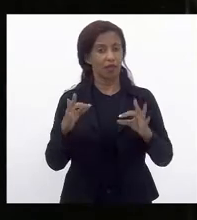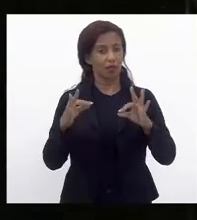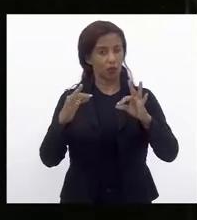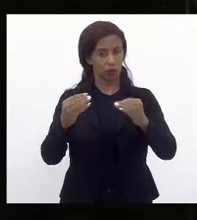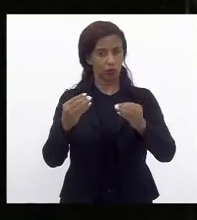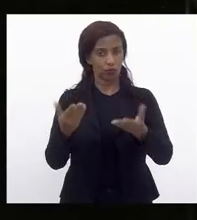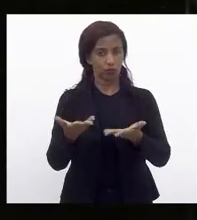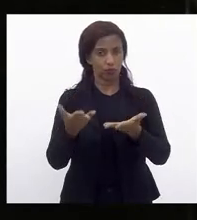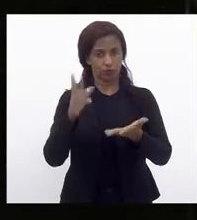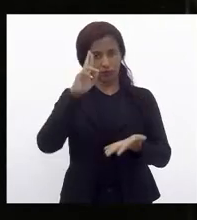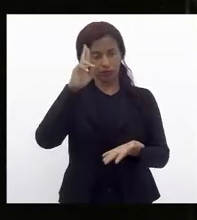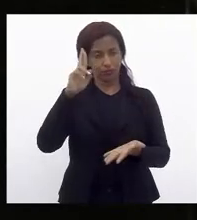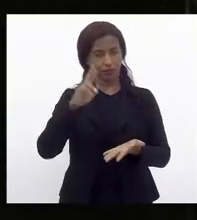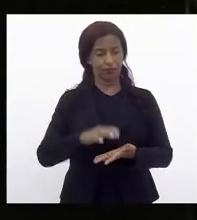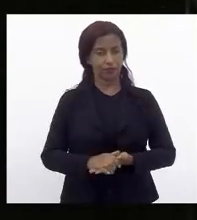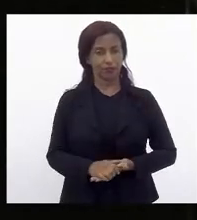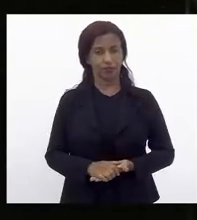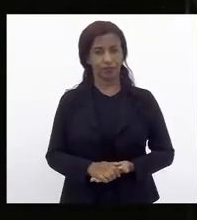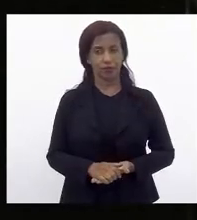senhores,